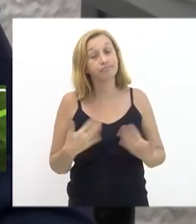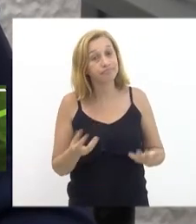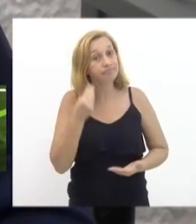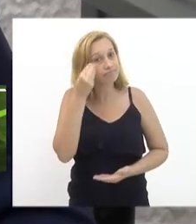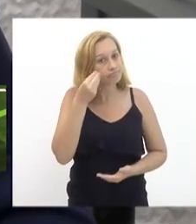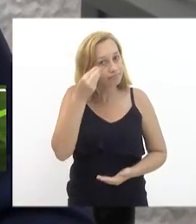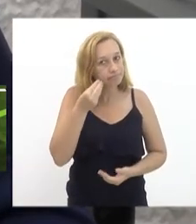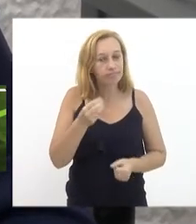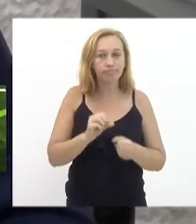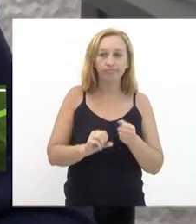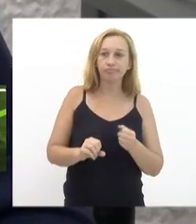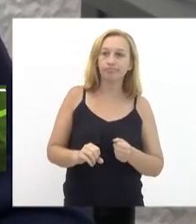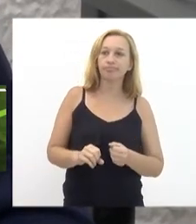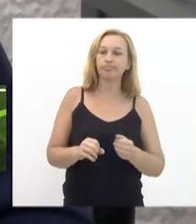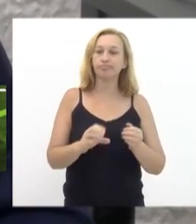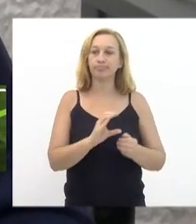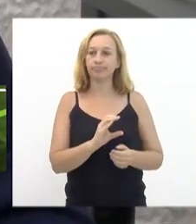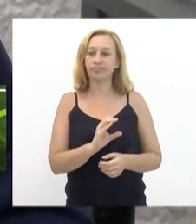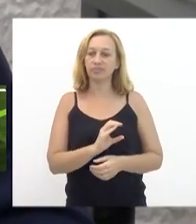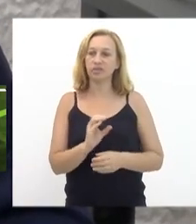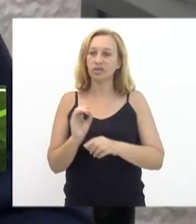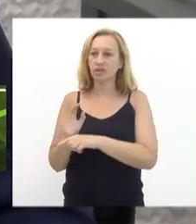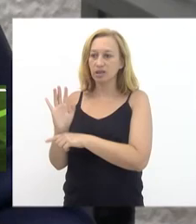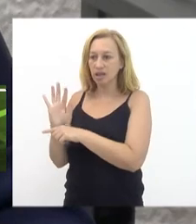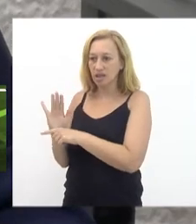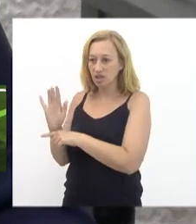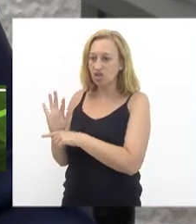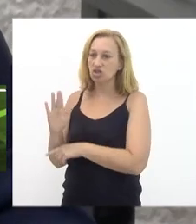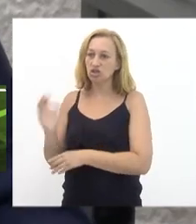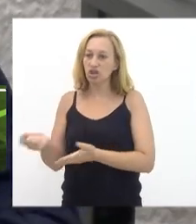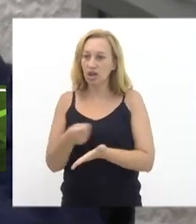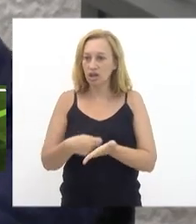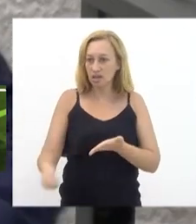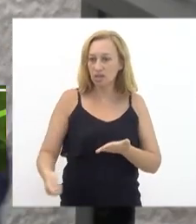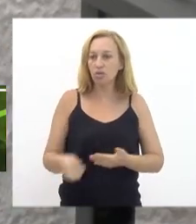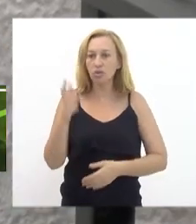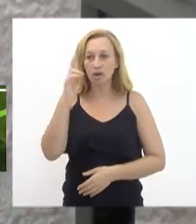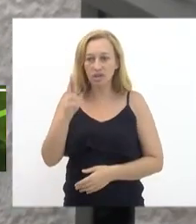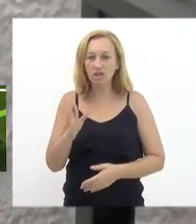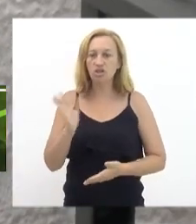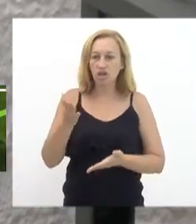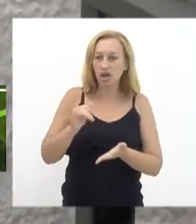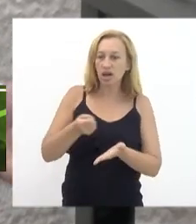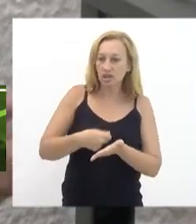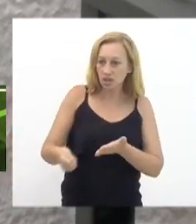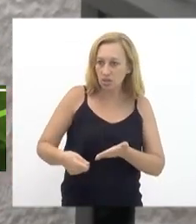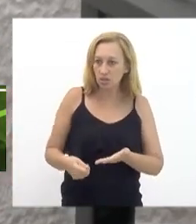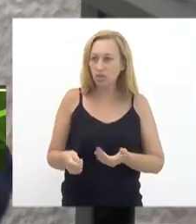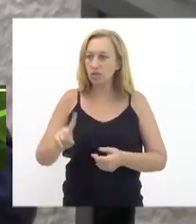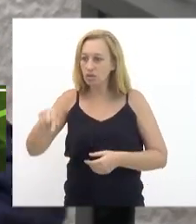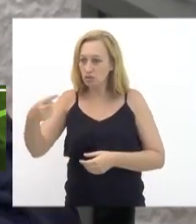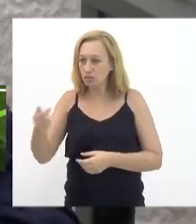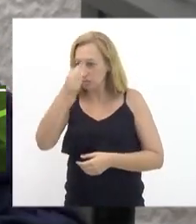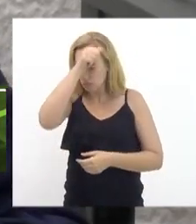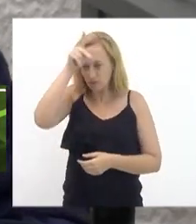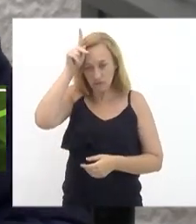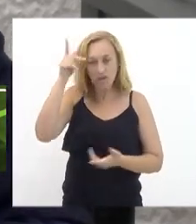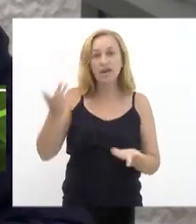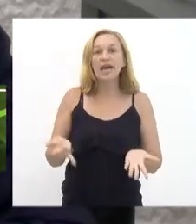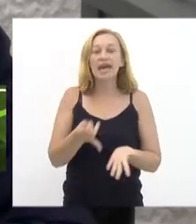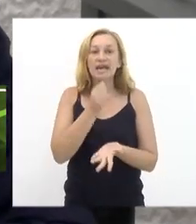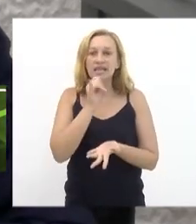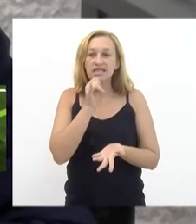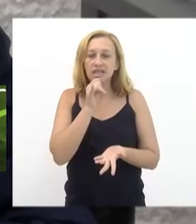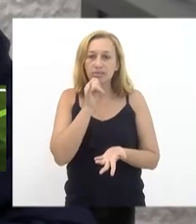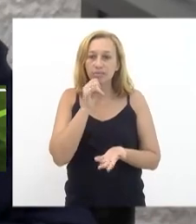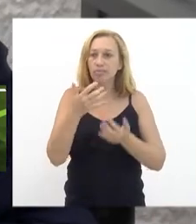experiência foi feita Caxias assinou conosco Rezende assinou conosco e aquelas prefeituras têm dificuldade terreno eu pode fazer Petrópolis por